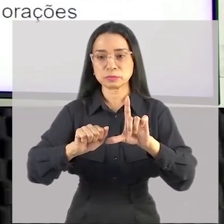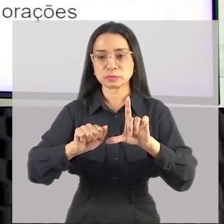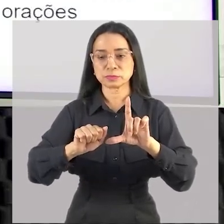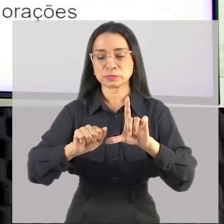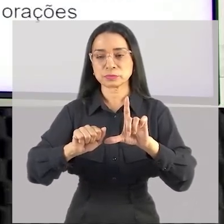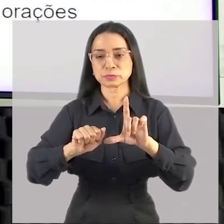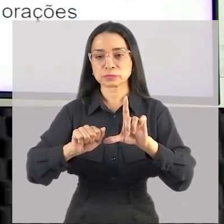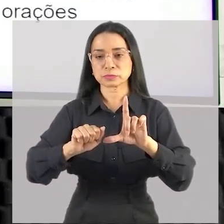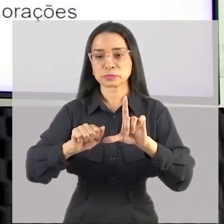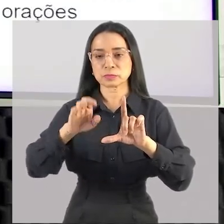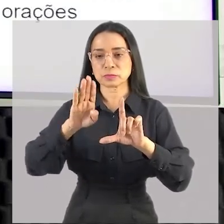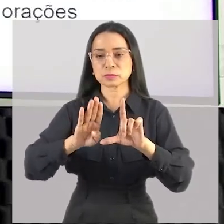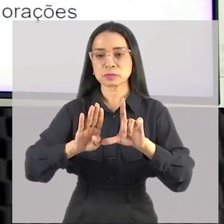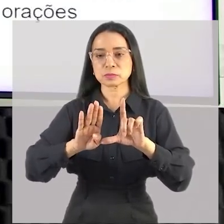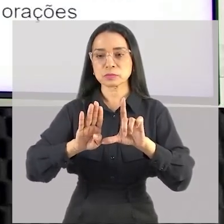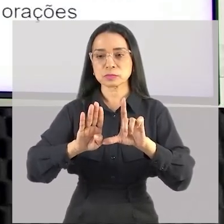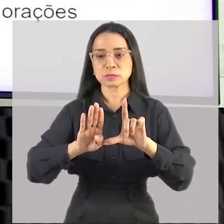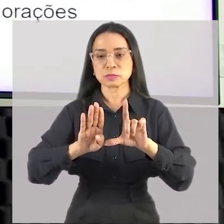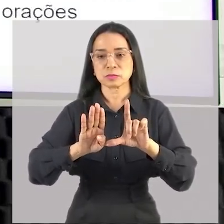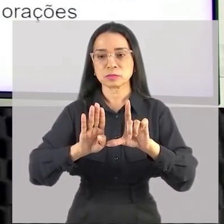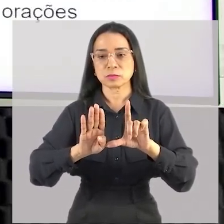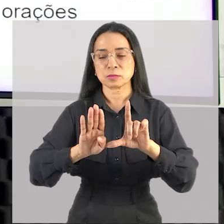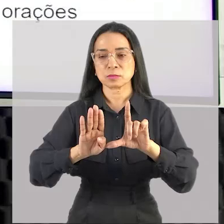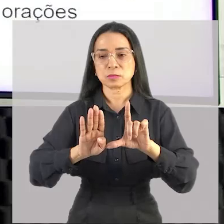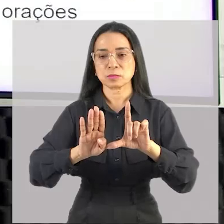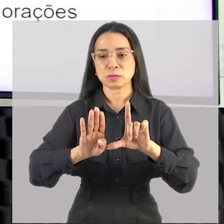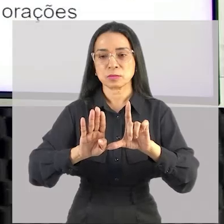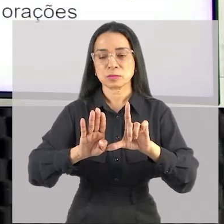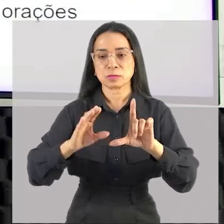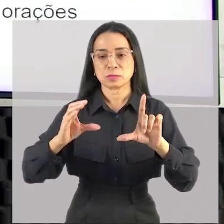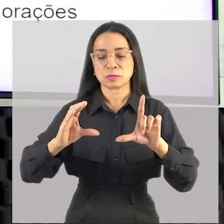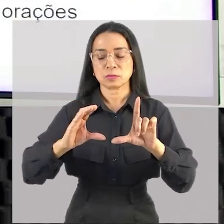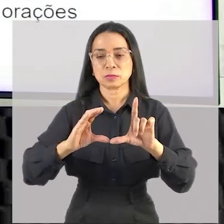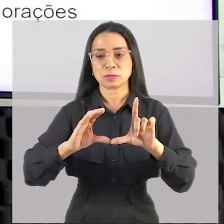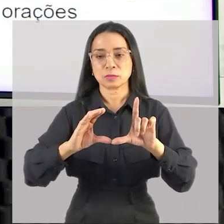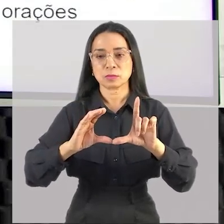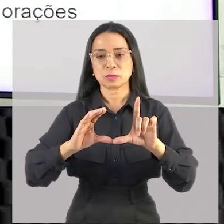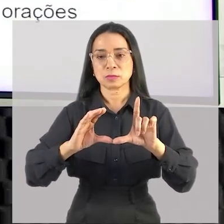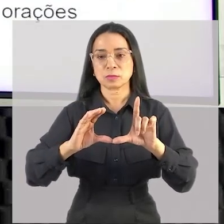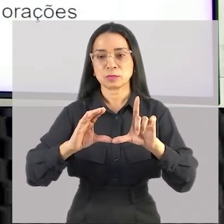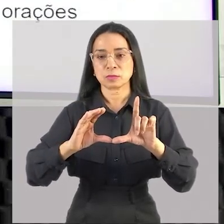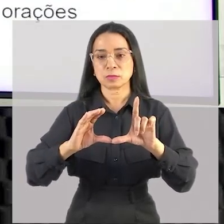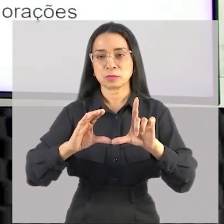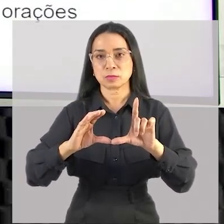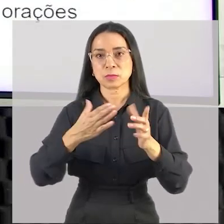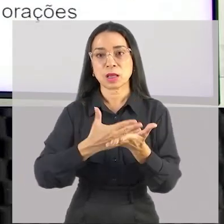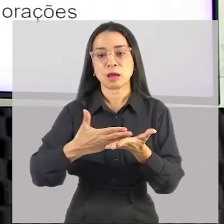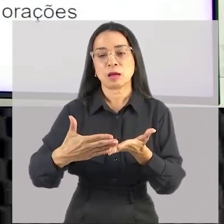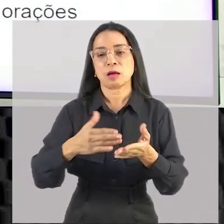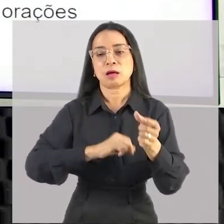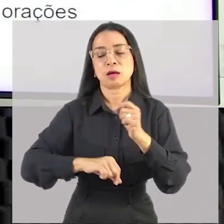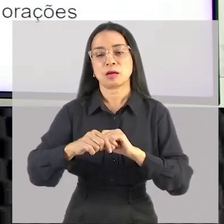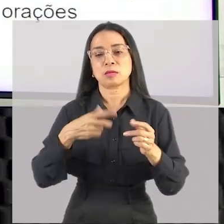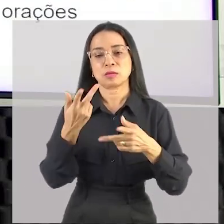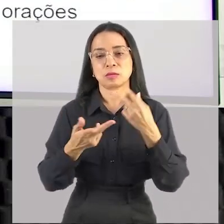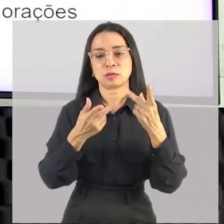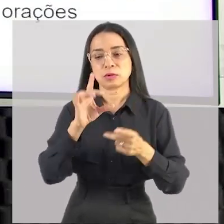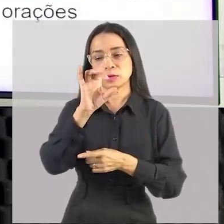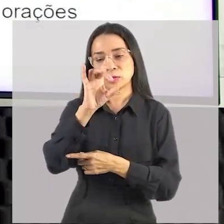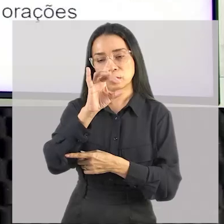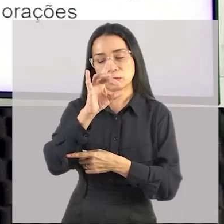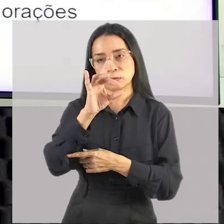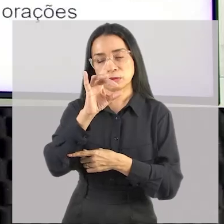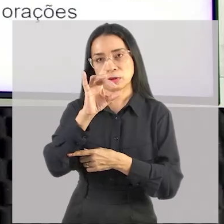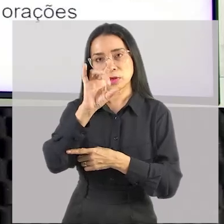orações coordenadas. Letra B, inserção do narrador na fala das personagens. Vamos começar falando logo de cada uma